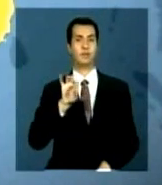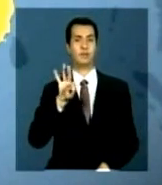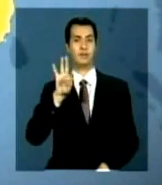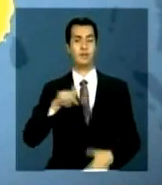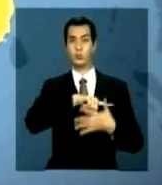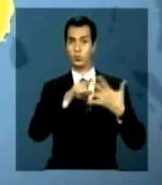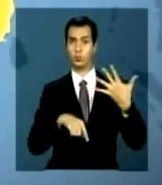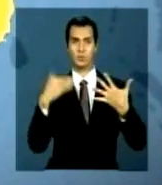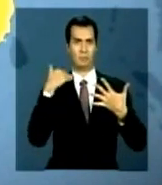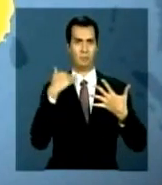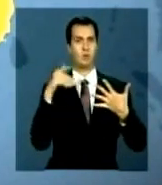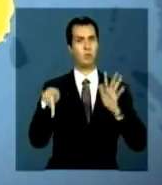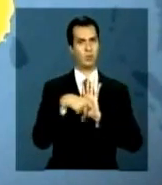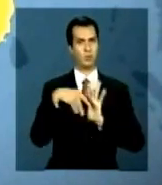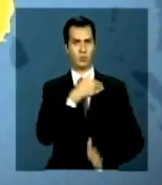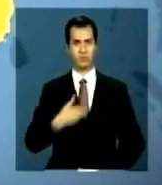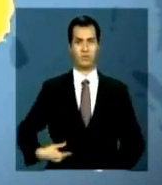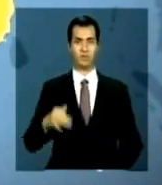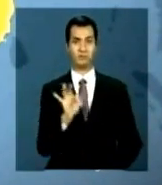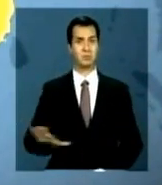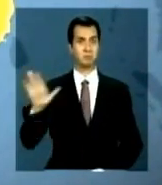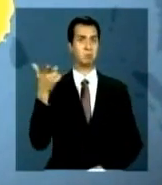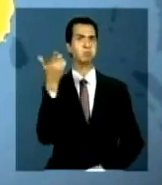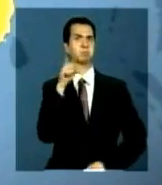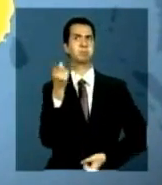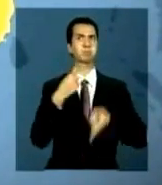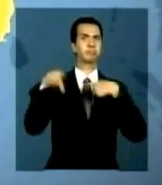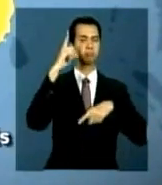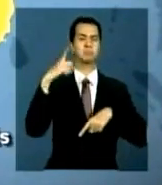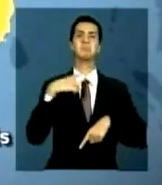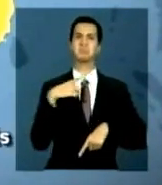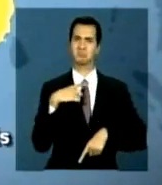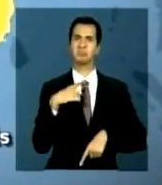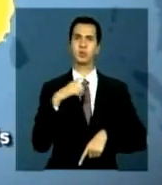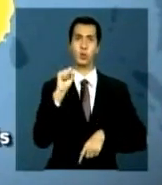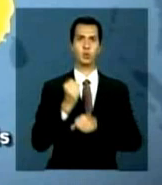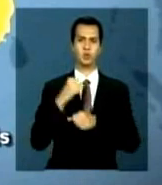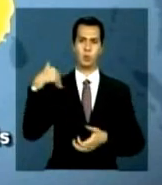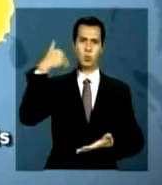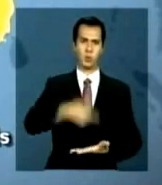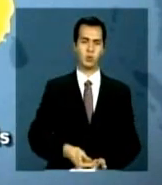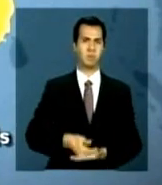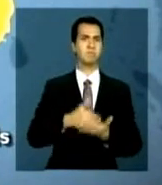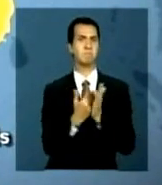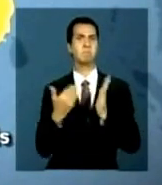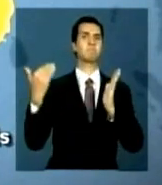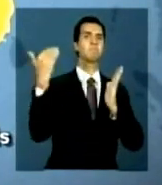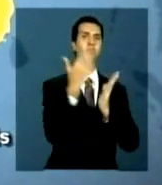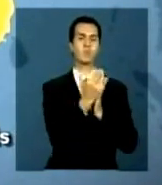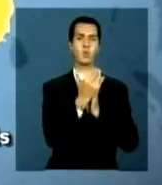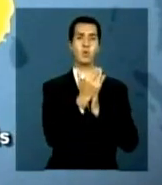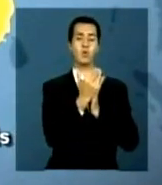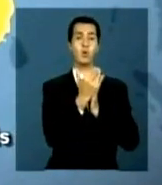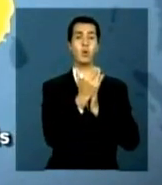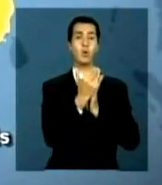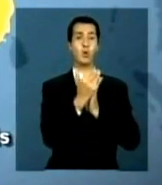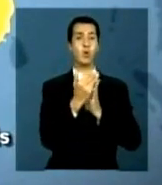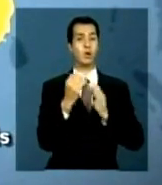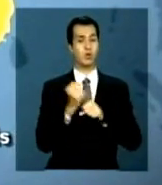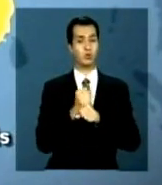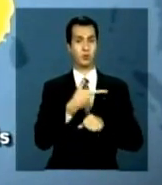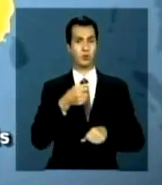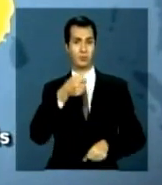federais deram um salto nos últimos 8 anos segundo o Ministério do Turismo passaram de R 1 bilhão deais em